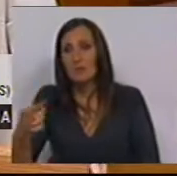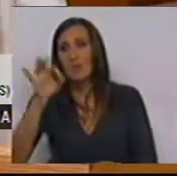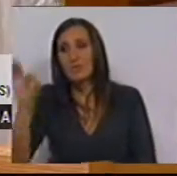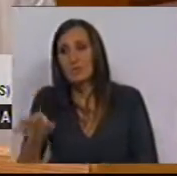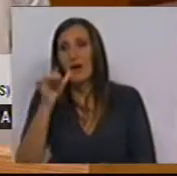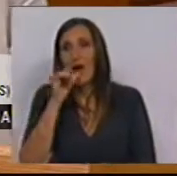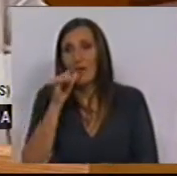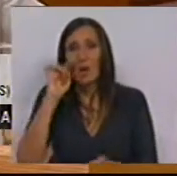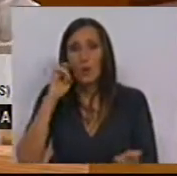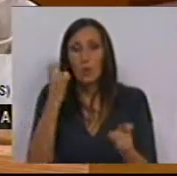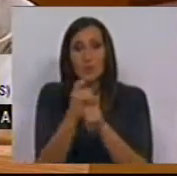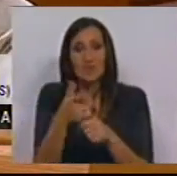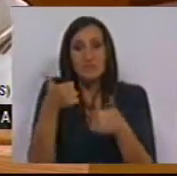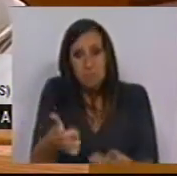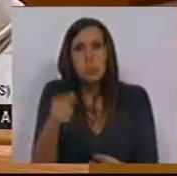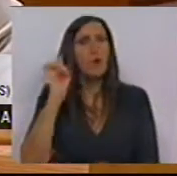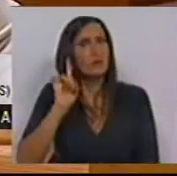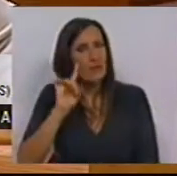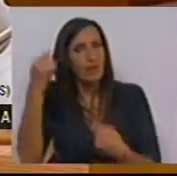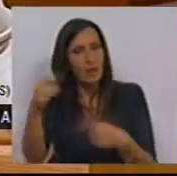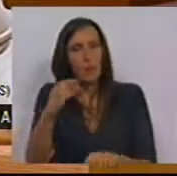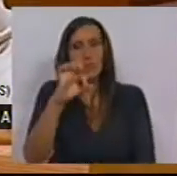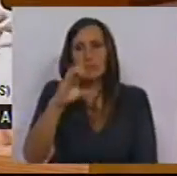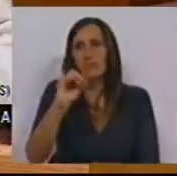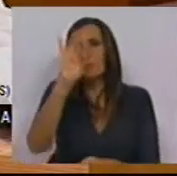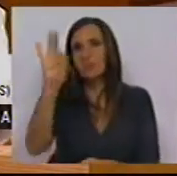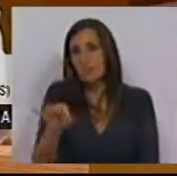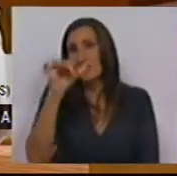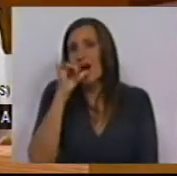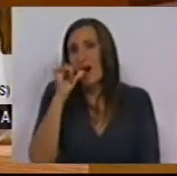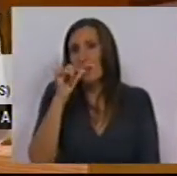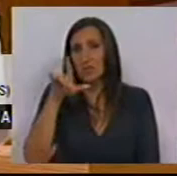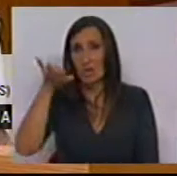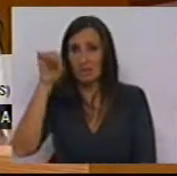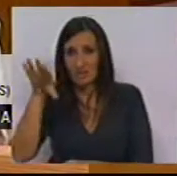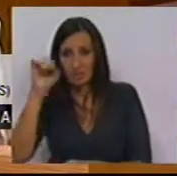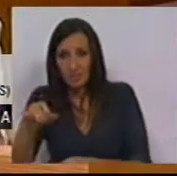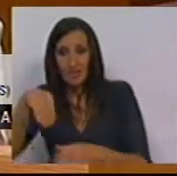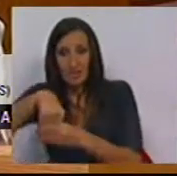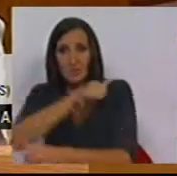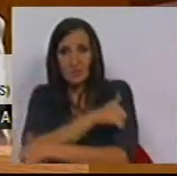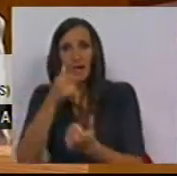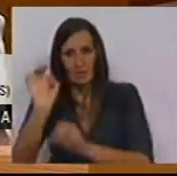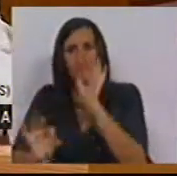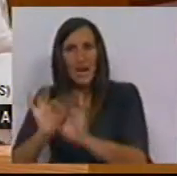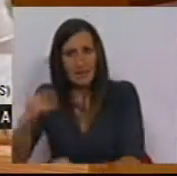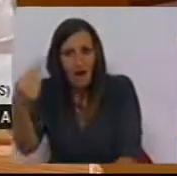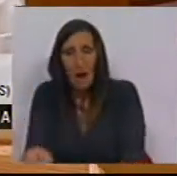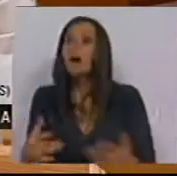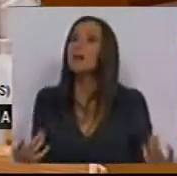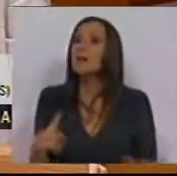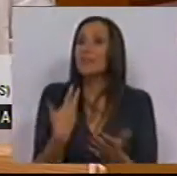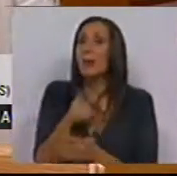99% da água controlada e de boa qualidade. 80% das águas residuais urbanas são tratadas.